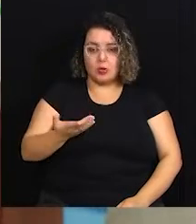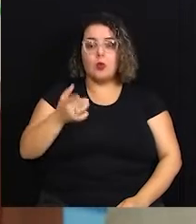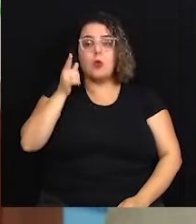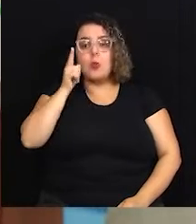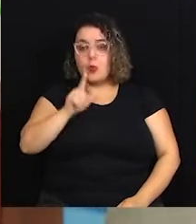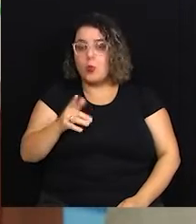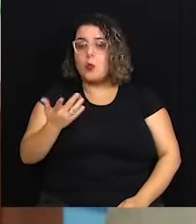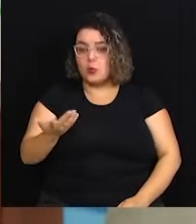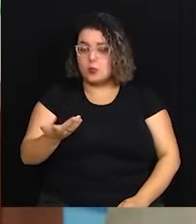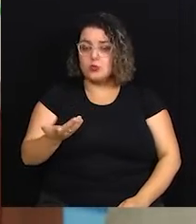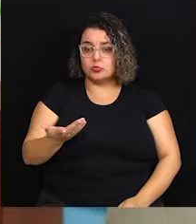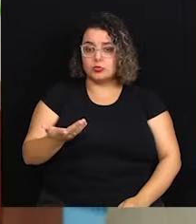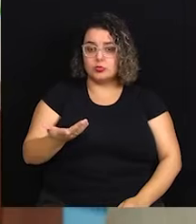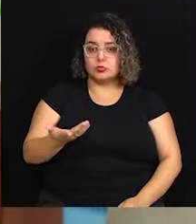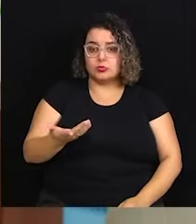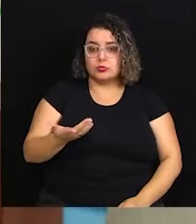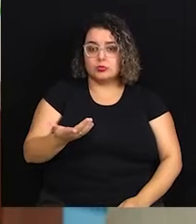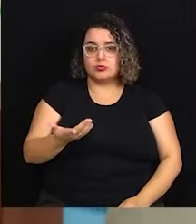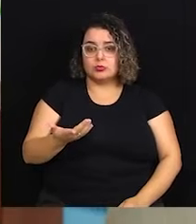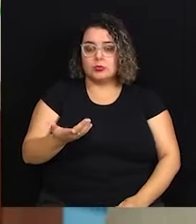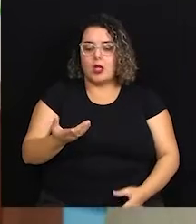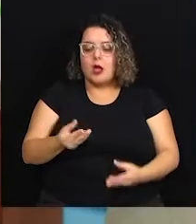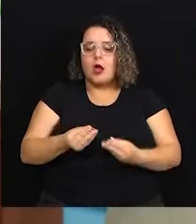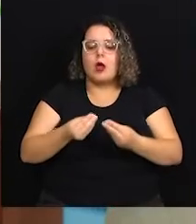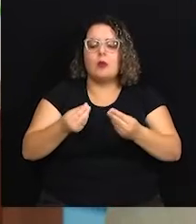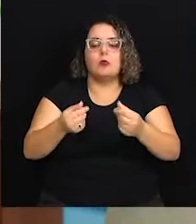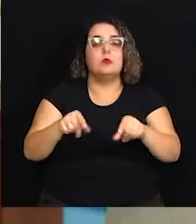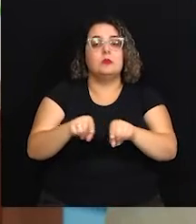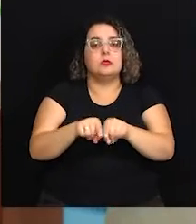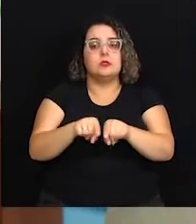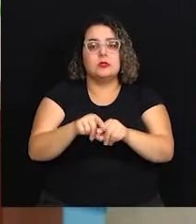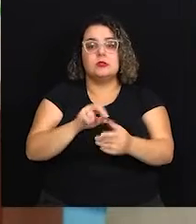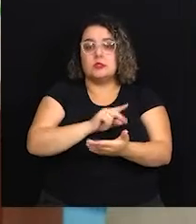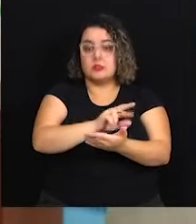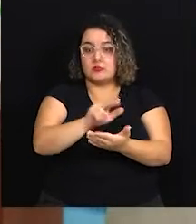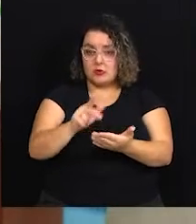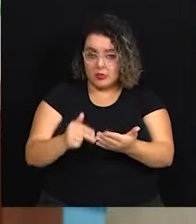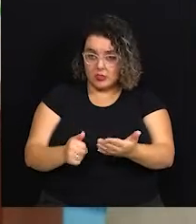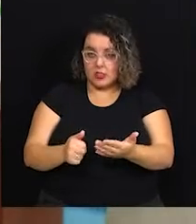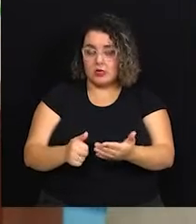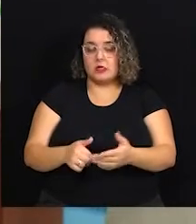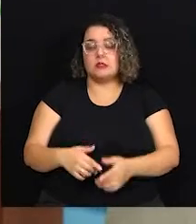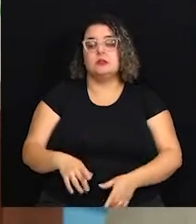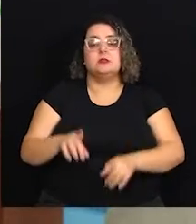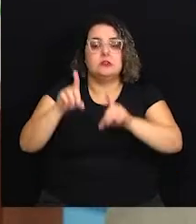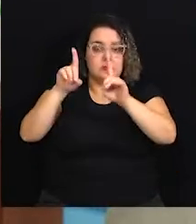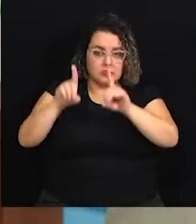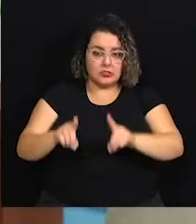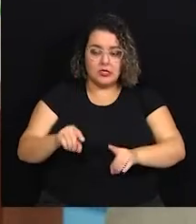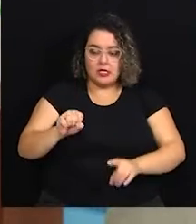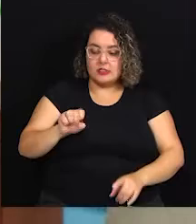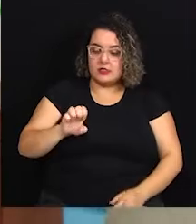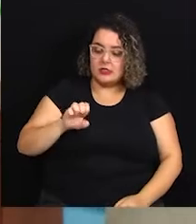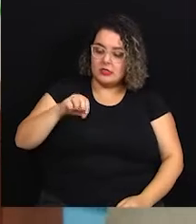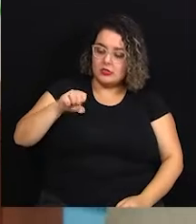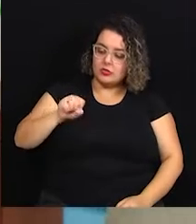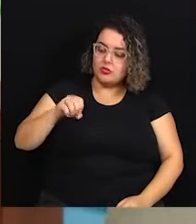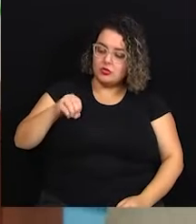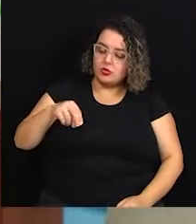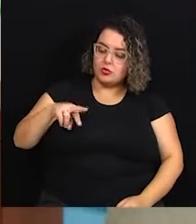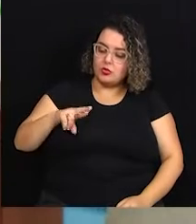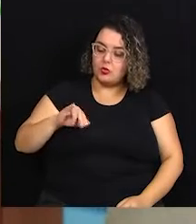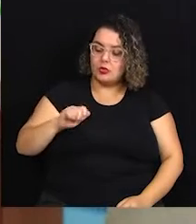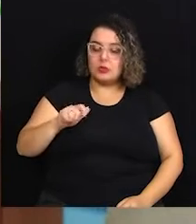conseguiu se aperfeiçoar também na múltipla deficiência sensorial, né? Então, hoje nós